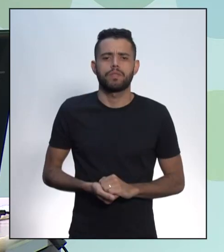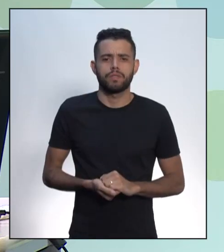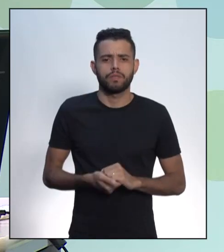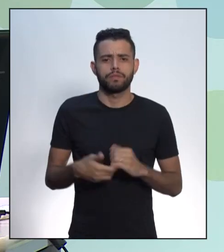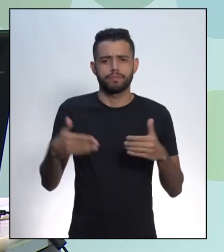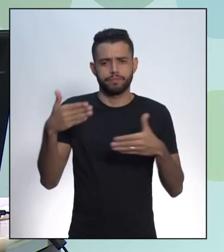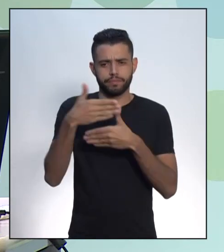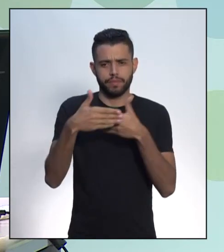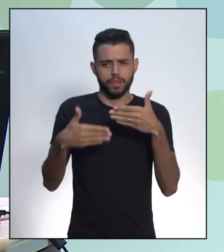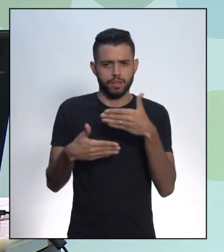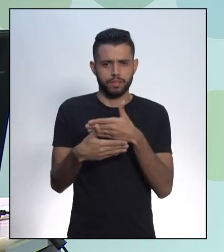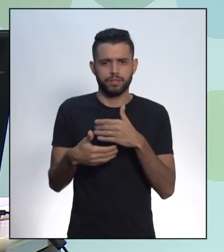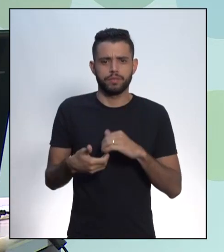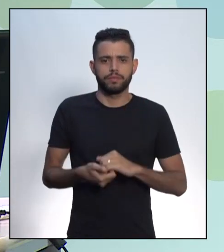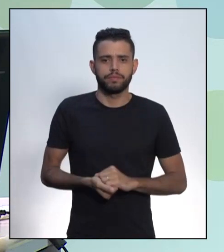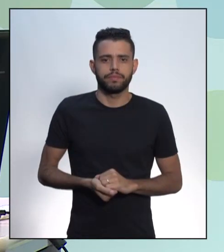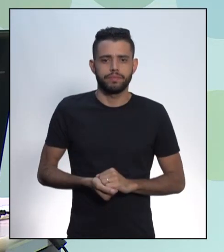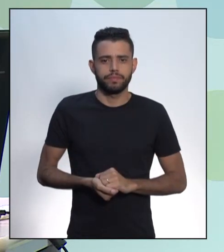slide, por favor.